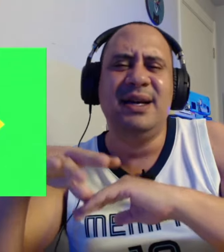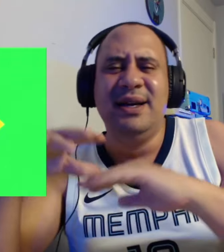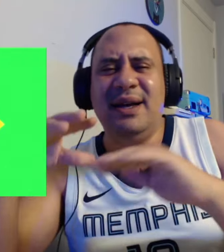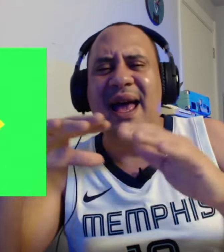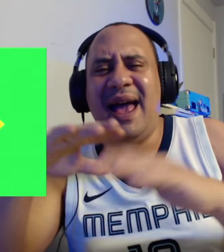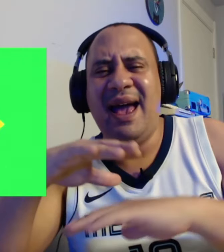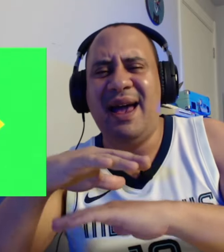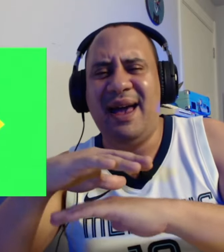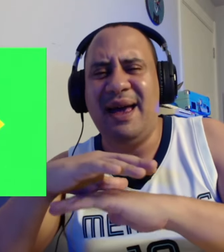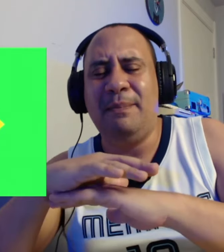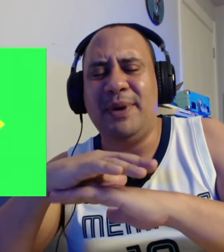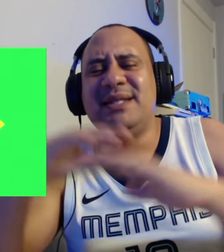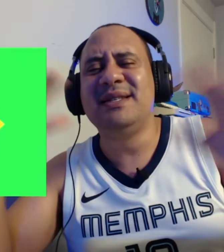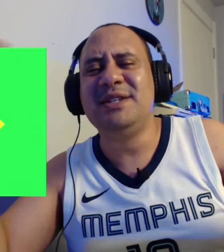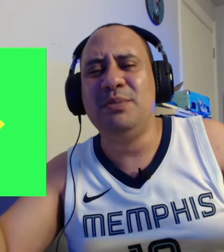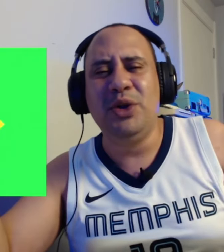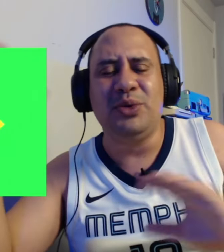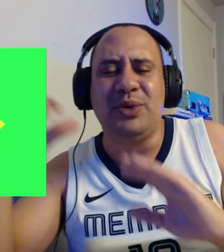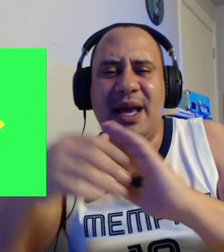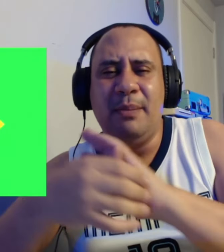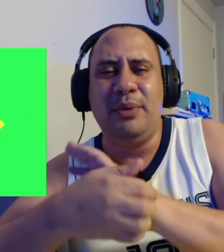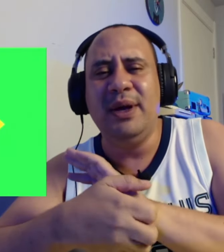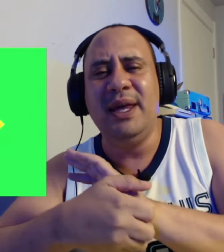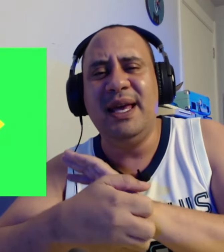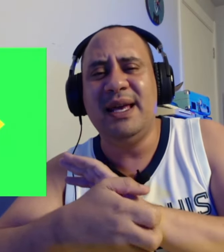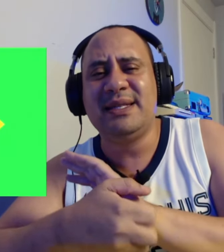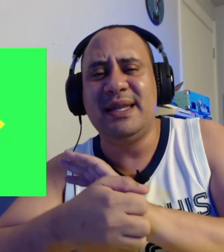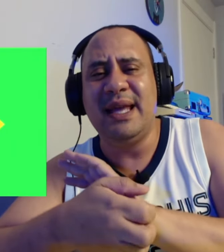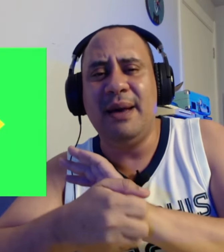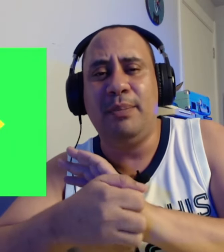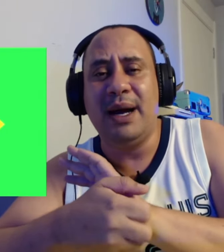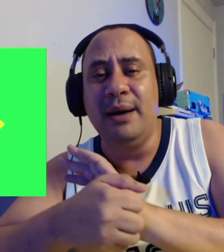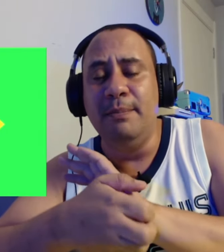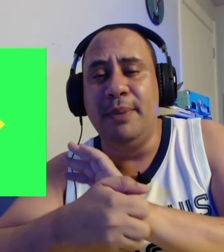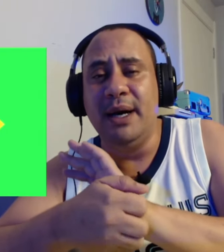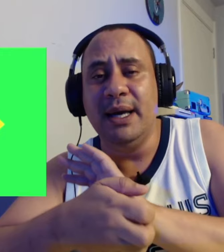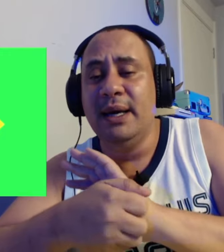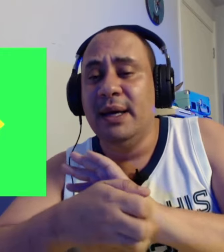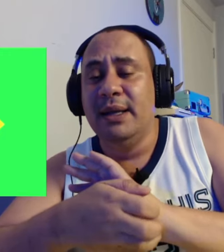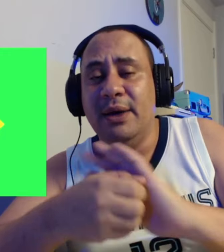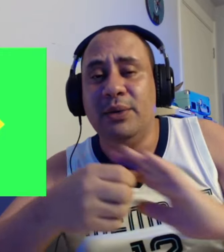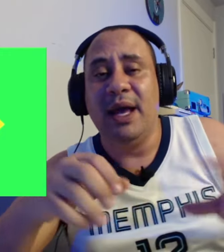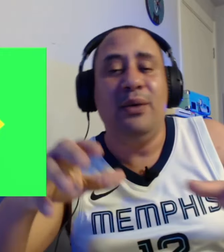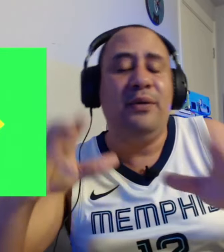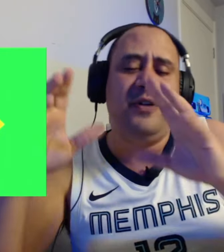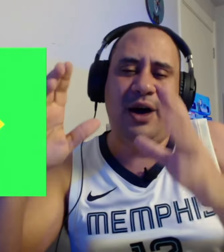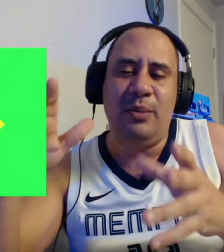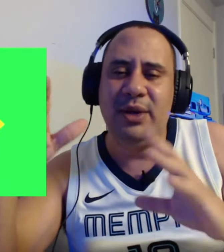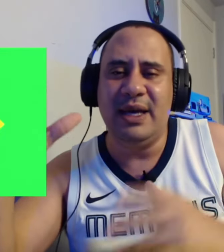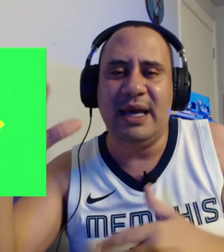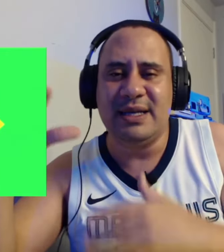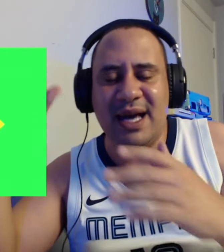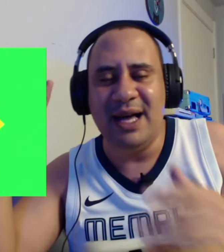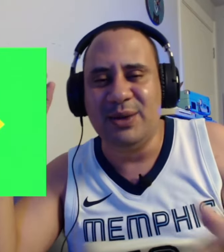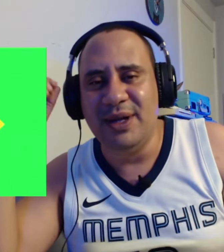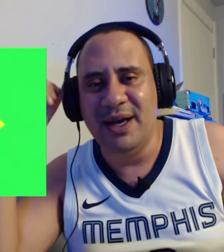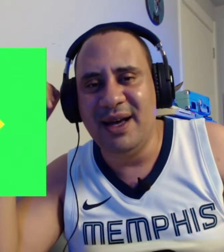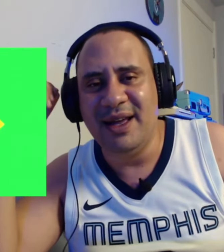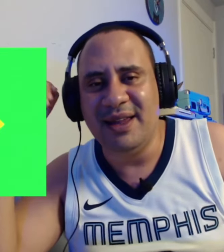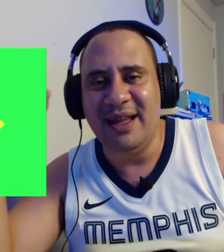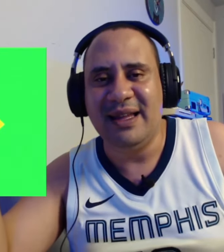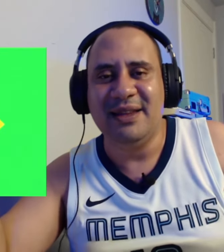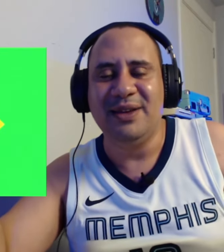casa, precisa de muito tempo e esse tempo a campanha não tem. O final, muito engraçado,